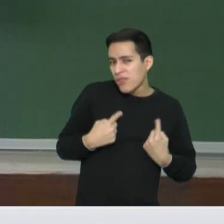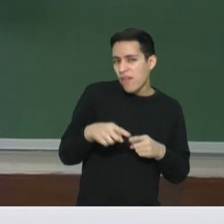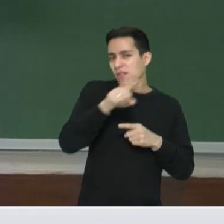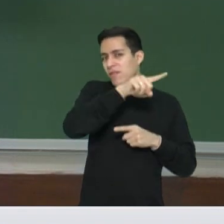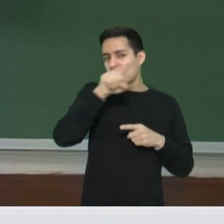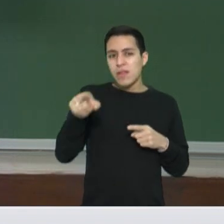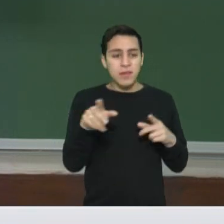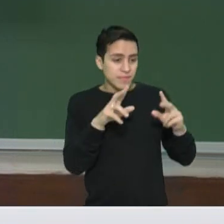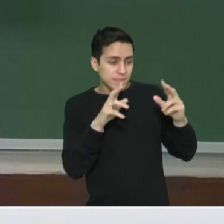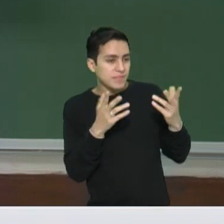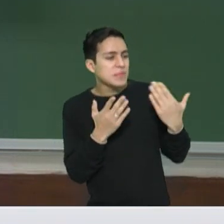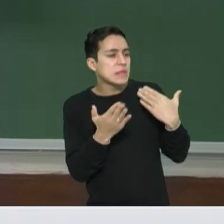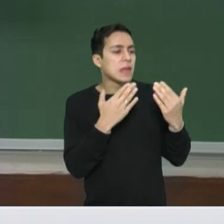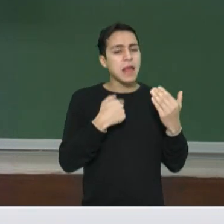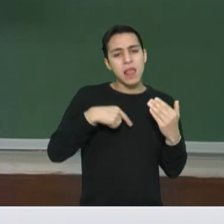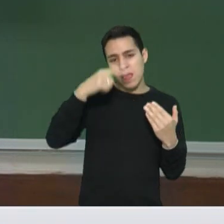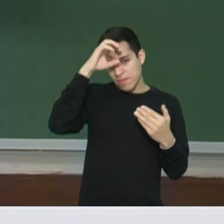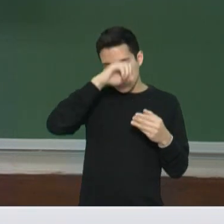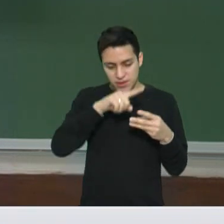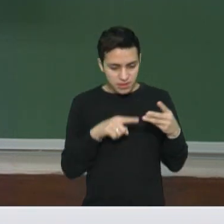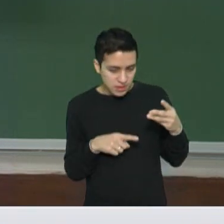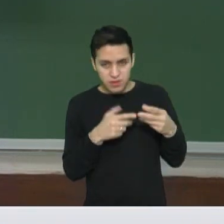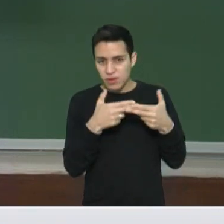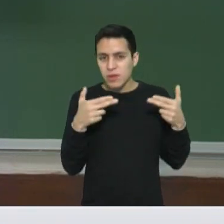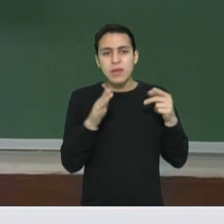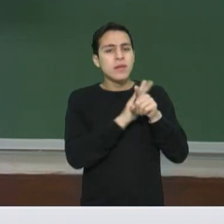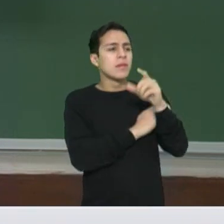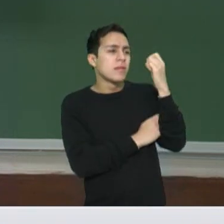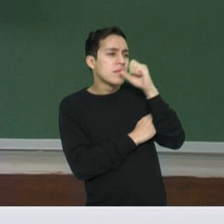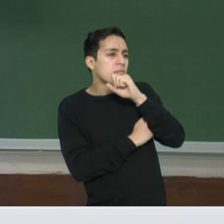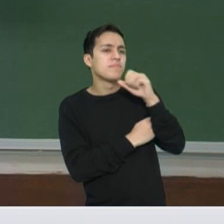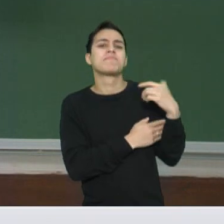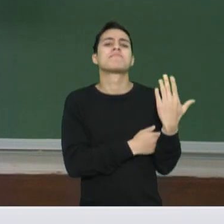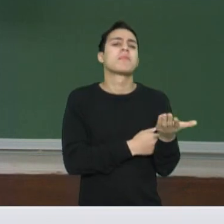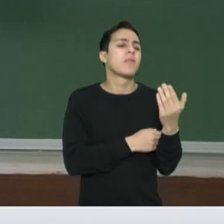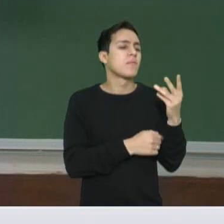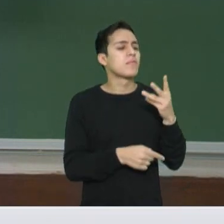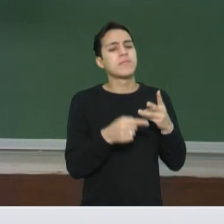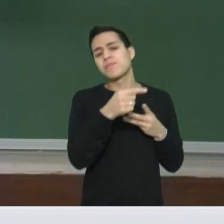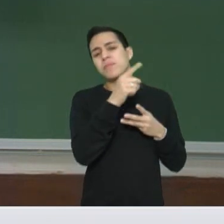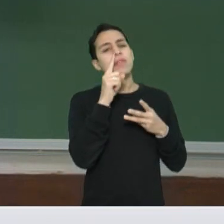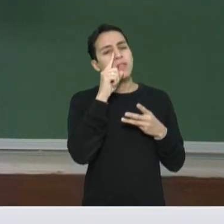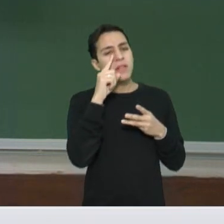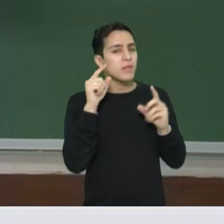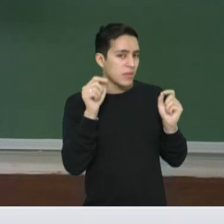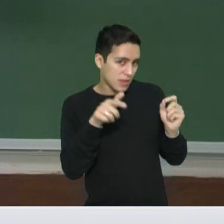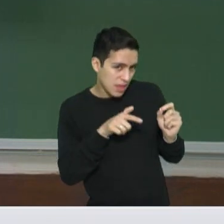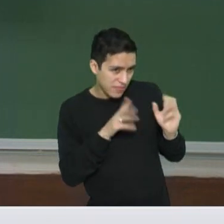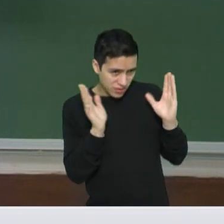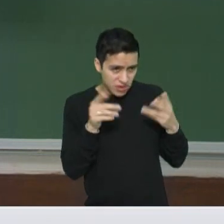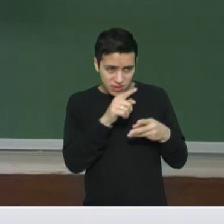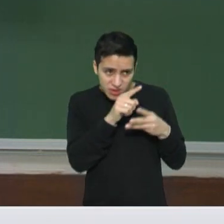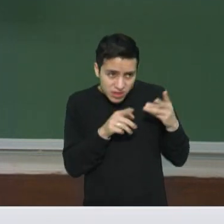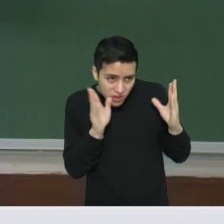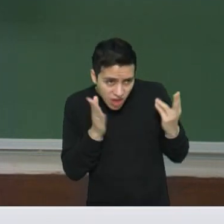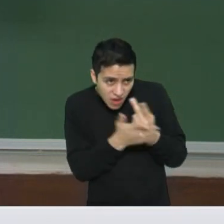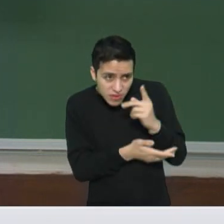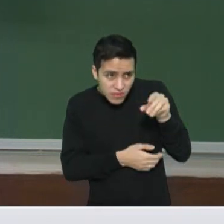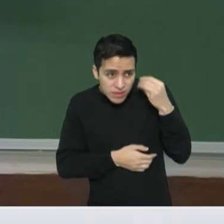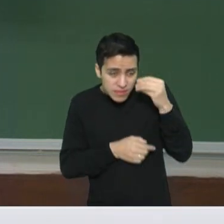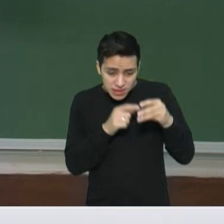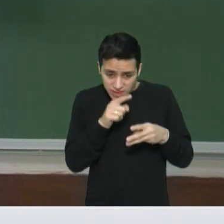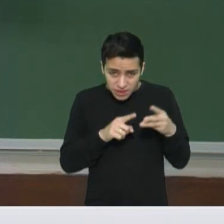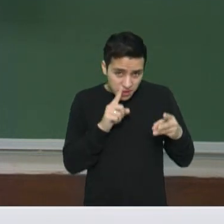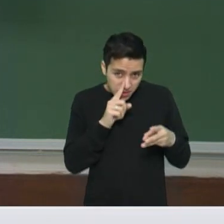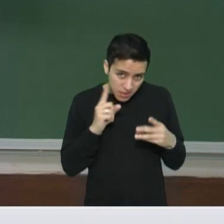Chega lá e fala assim, olha, eu aprendi 3 coisas. E pergunte para sua mãe, mãe, quais são esses 3 perigos aqui? A senhora já passou por algumas dessas 3